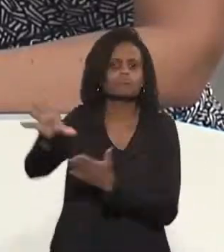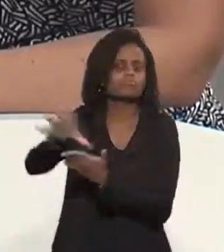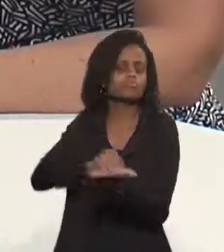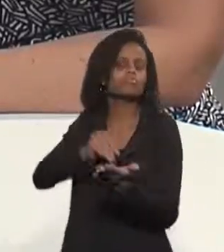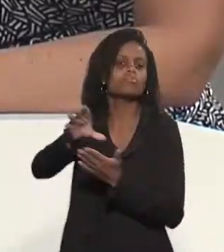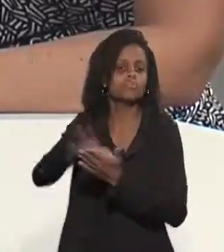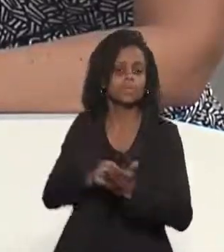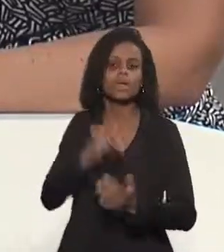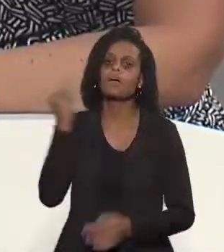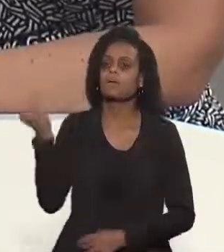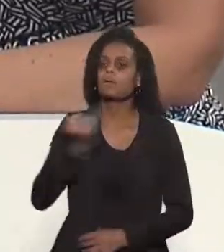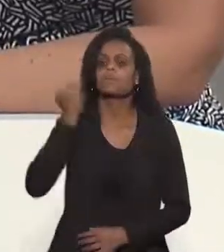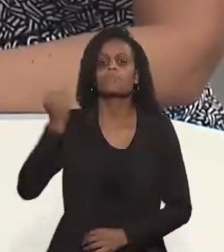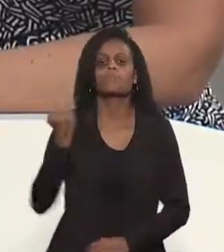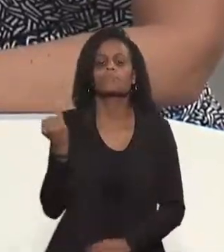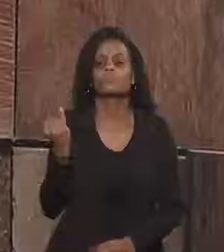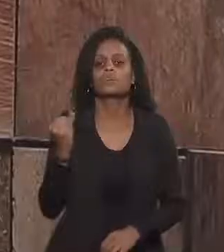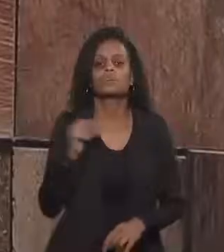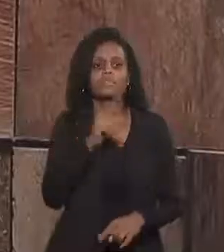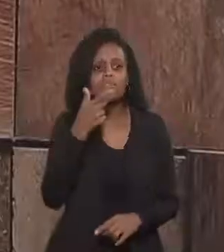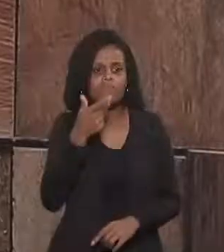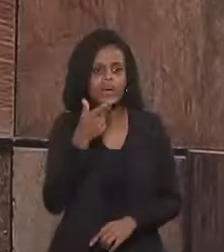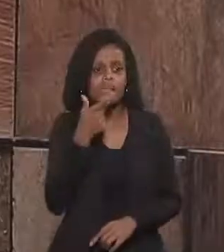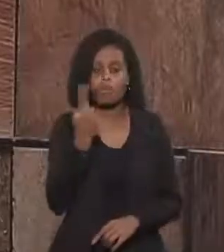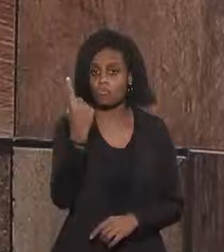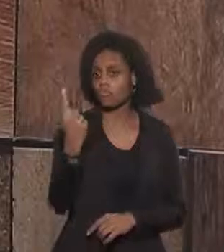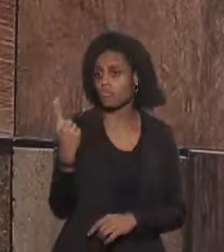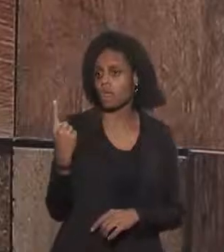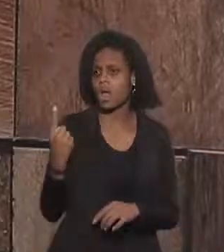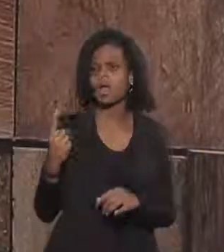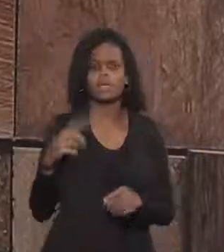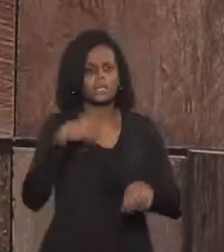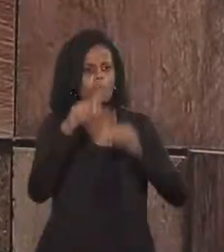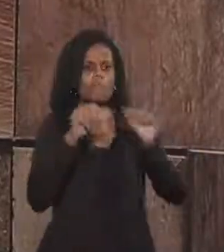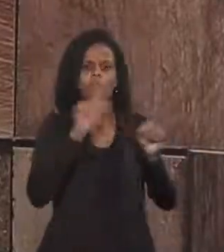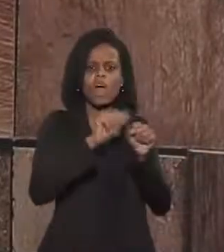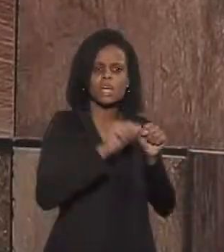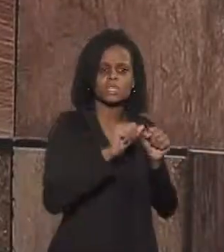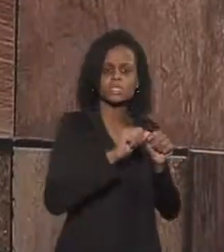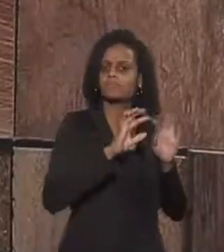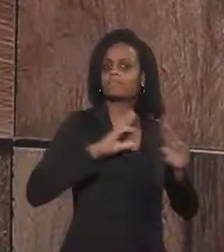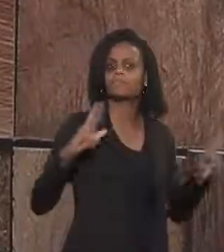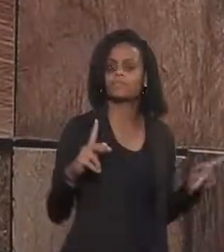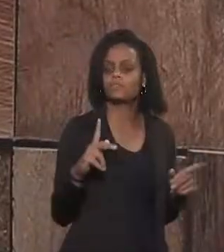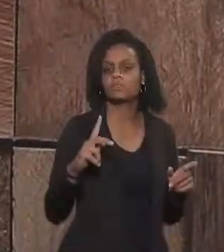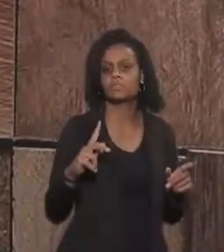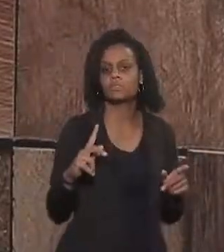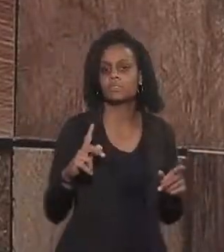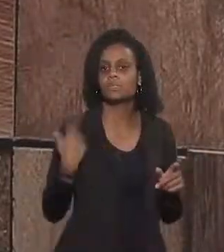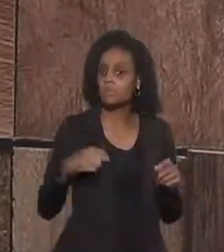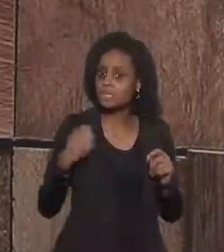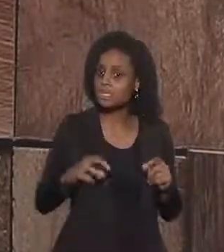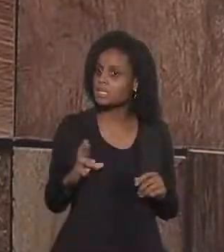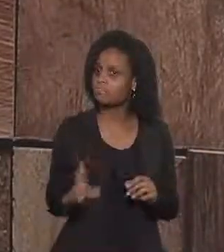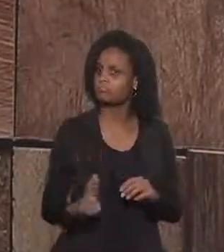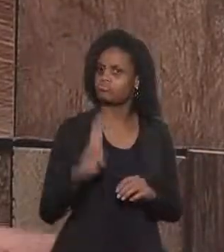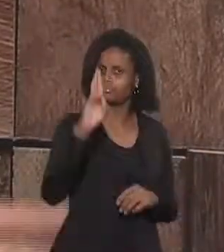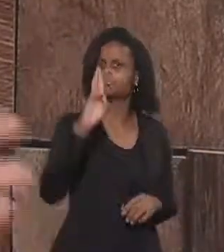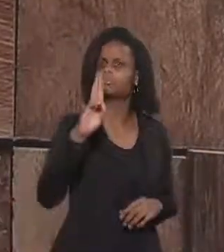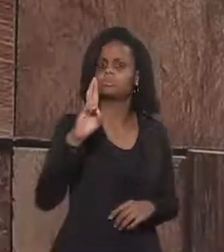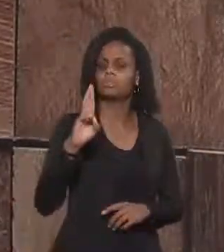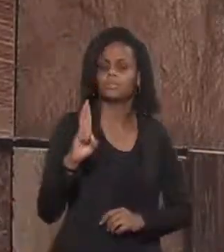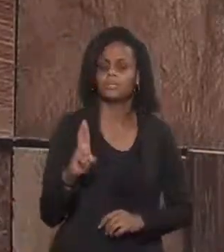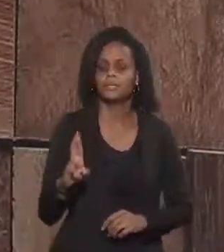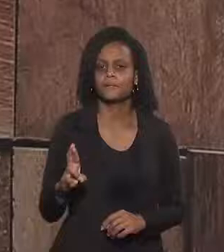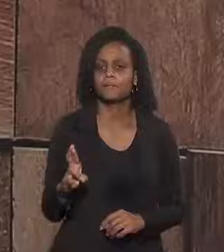todo mundo segue a cultura. Isso é importante. Não adianta você falar de uma coisa e fazer outra. Entendeu? Você tem que ter